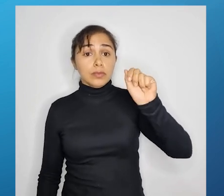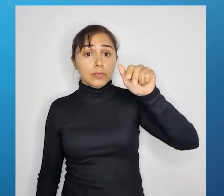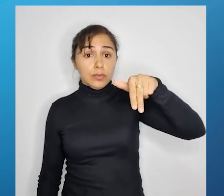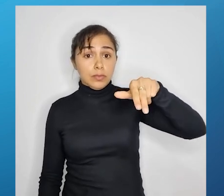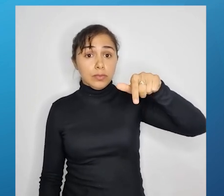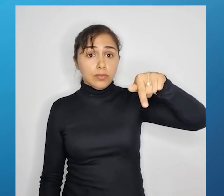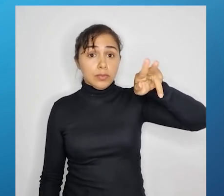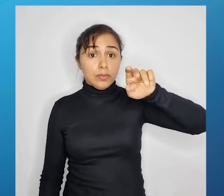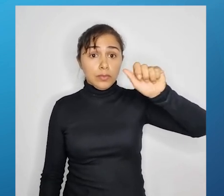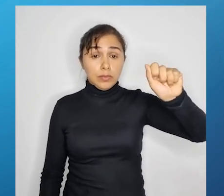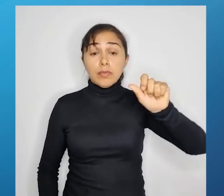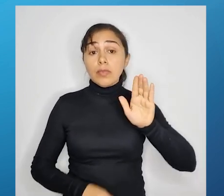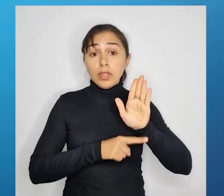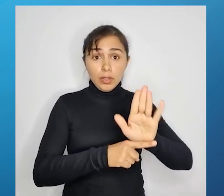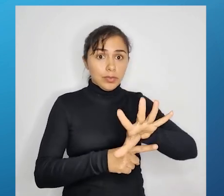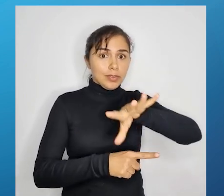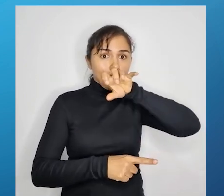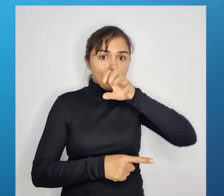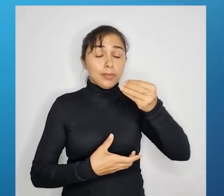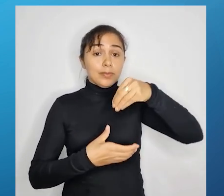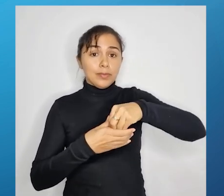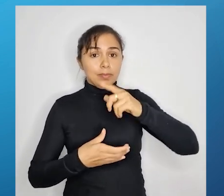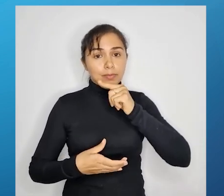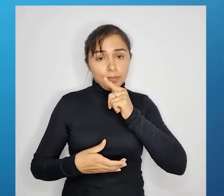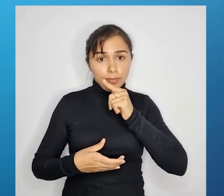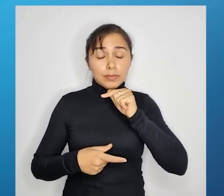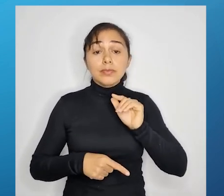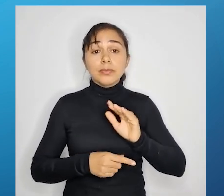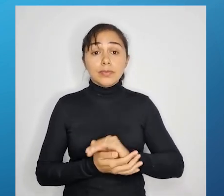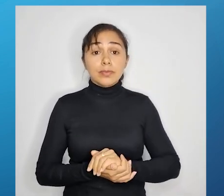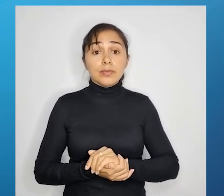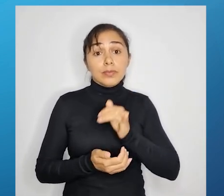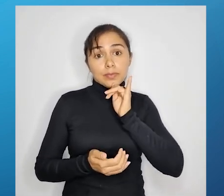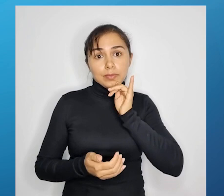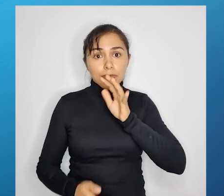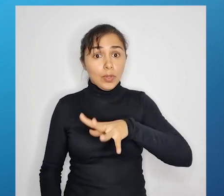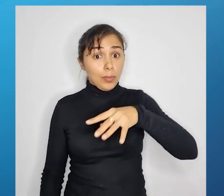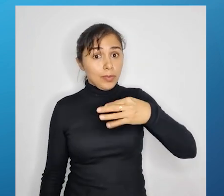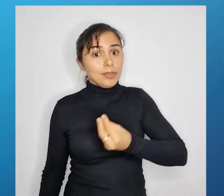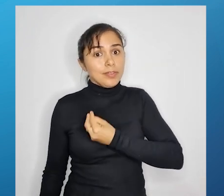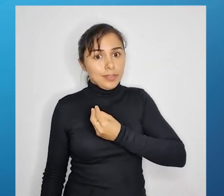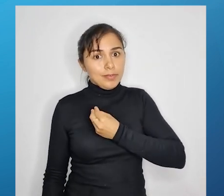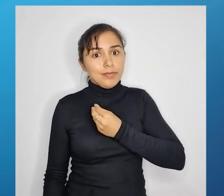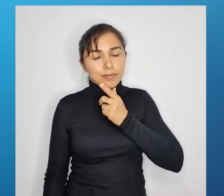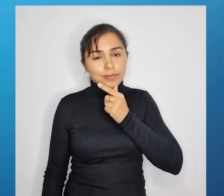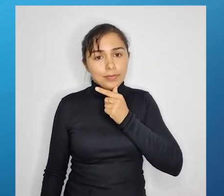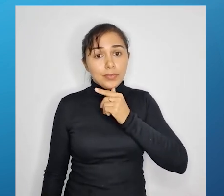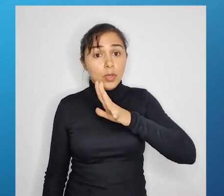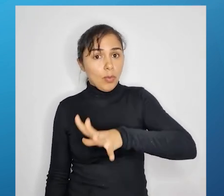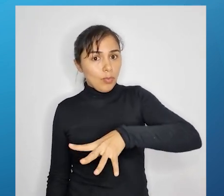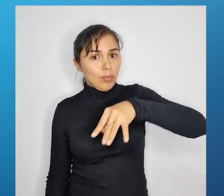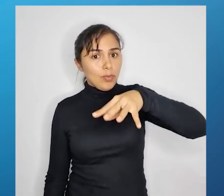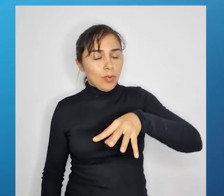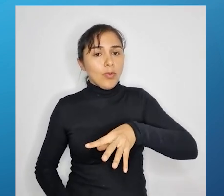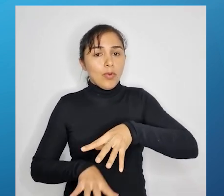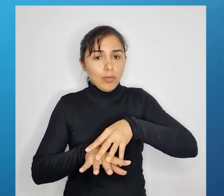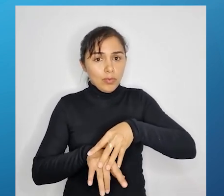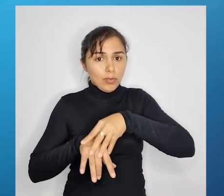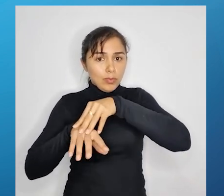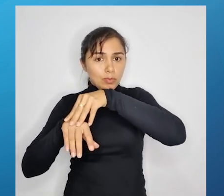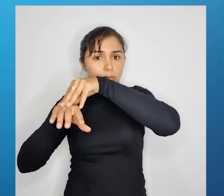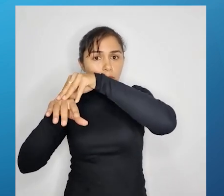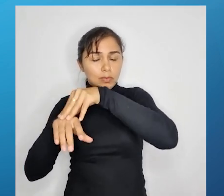na troca gasosa com a água. É realizado pelos moluscos que vivem na água, como polvos, lulas e